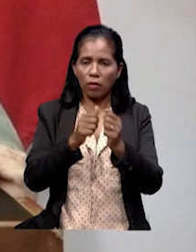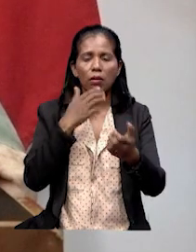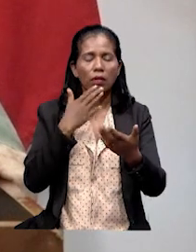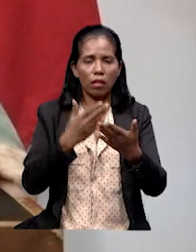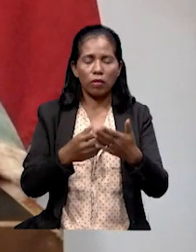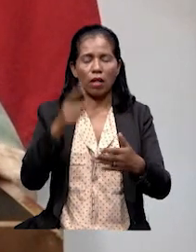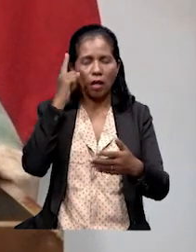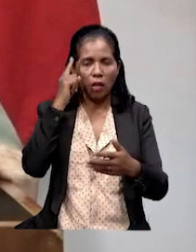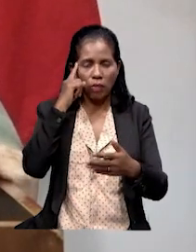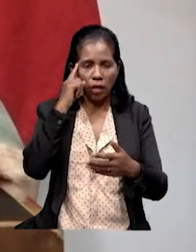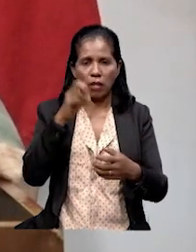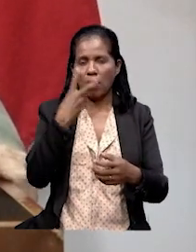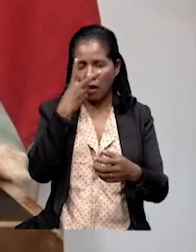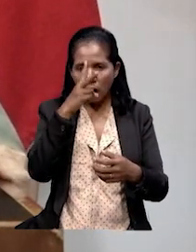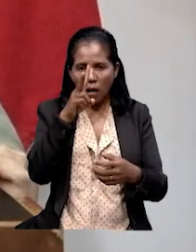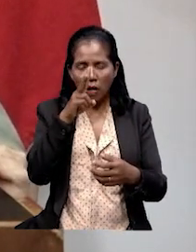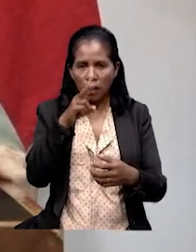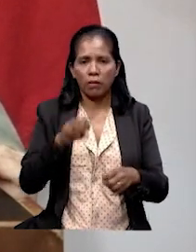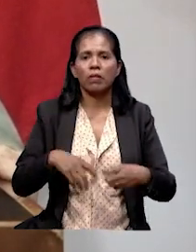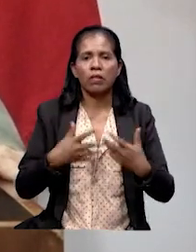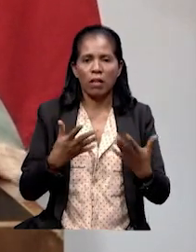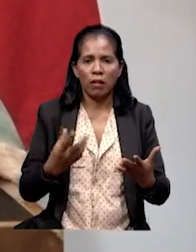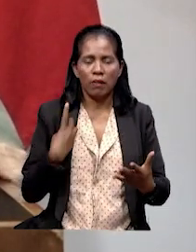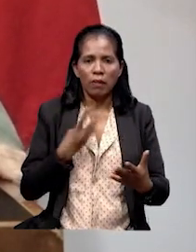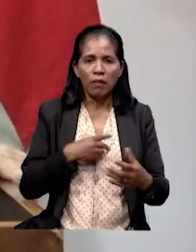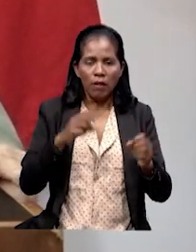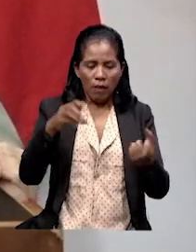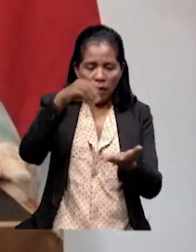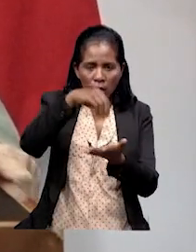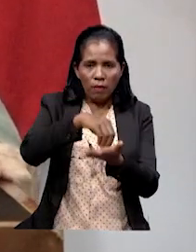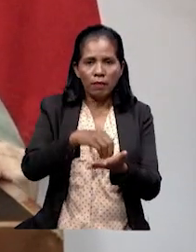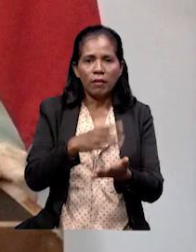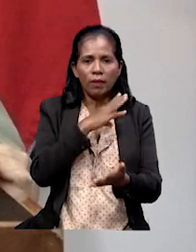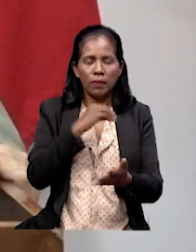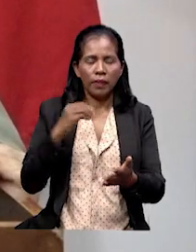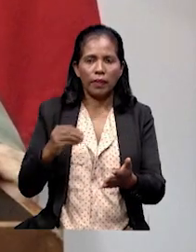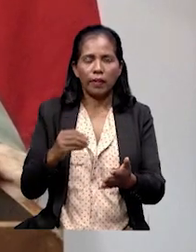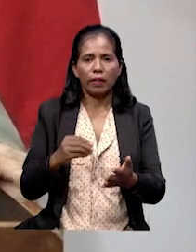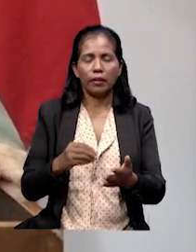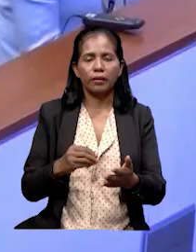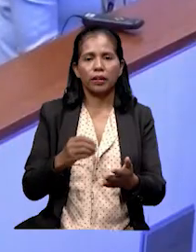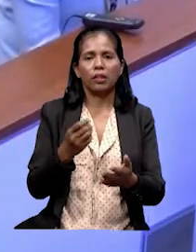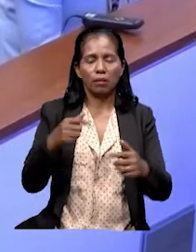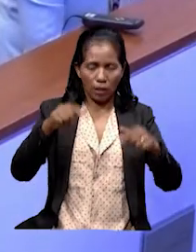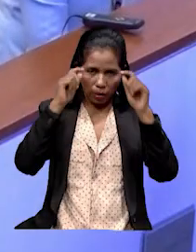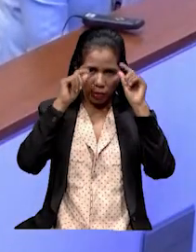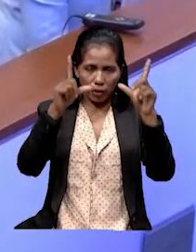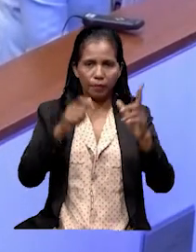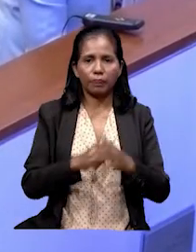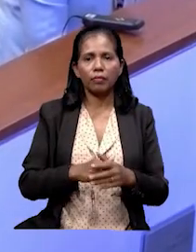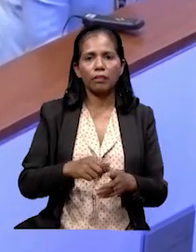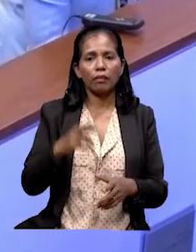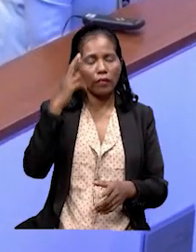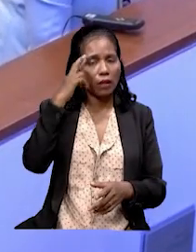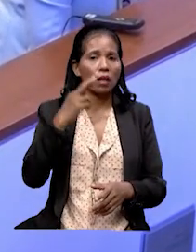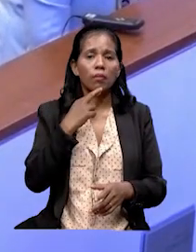nós, Pajare, toque. E possibilidade de investimento rumo ao Azerbaijão e a Timor-Leste. José Ramuzorta